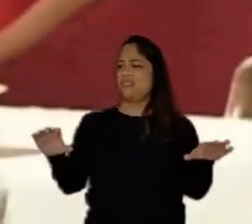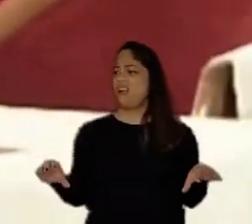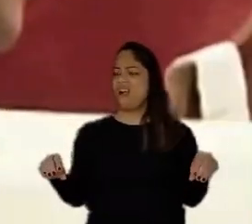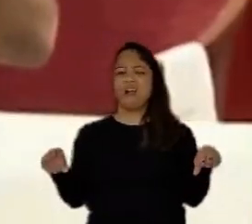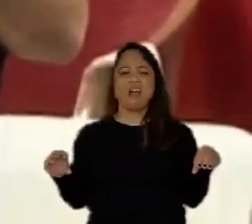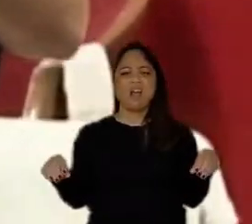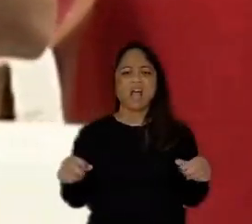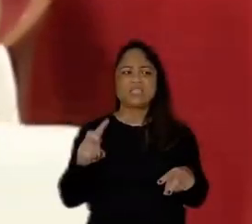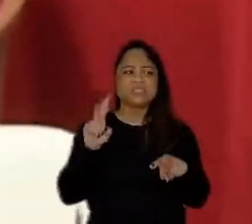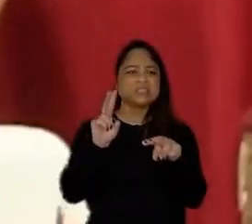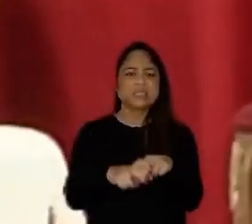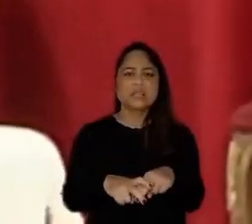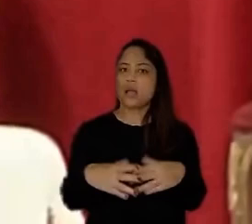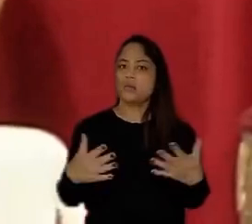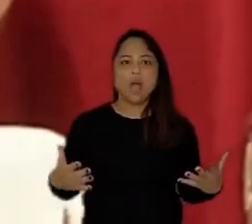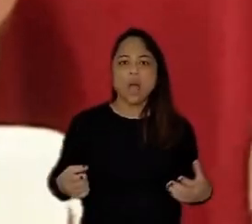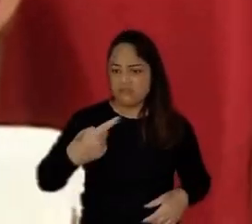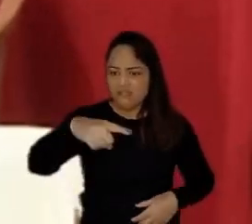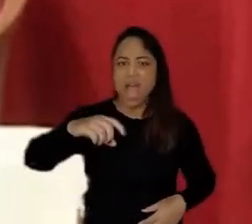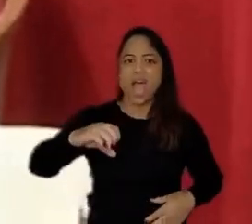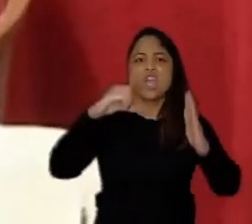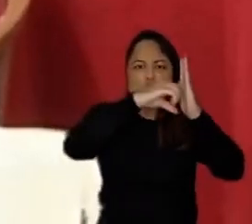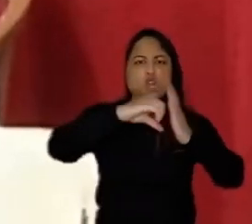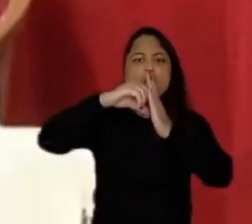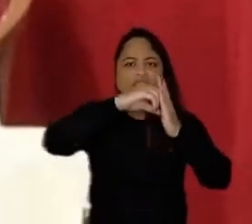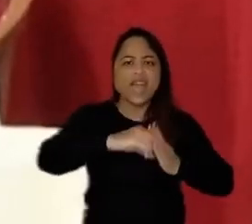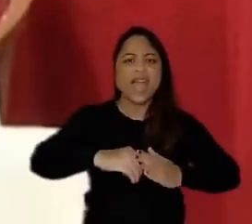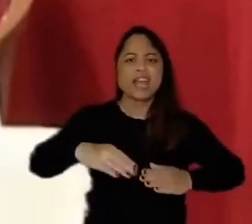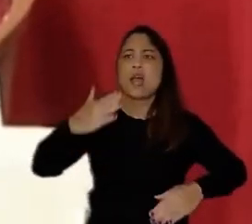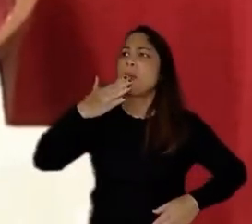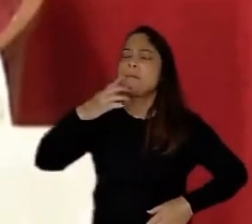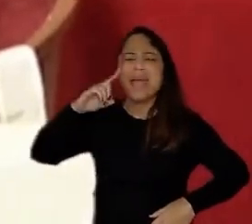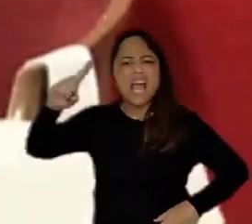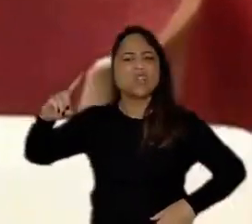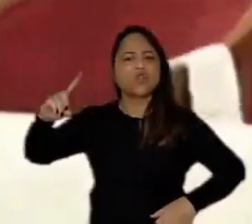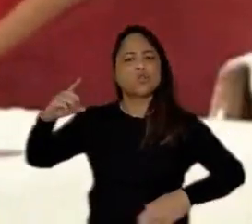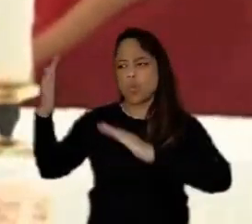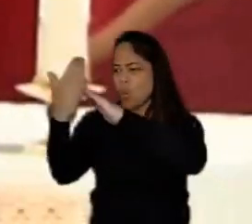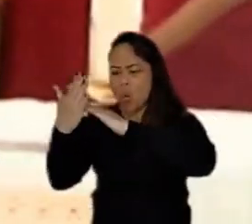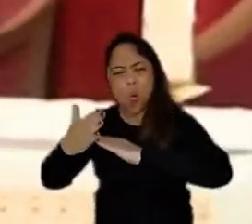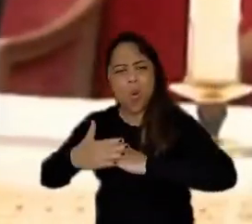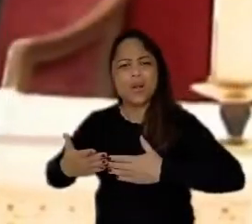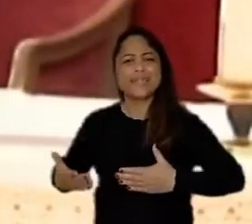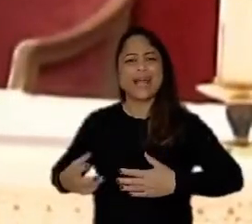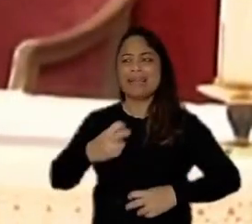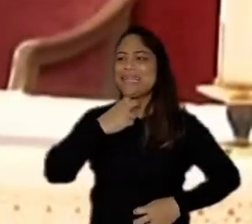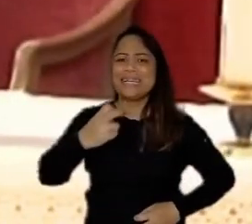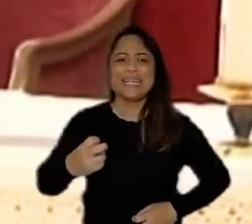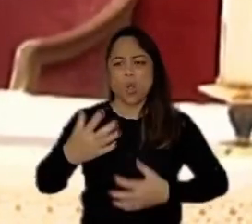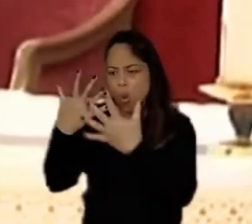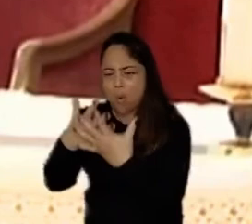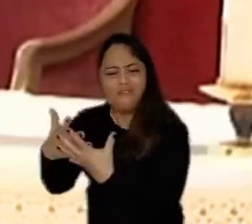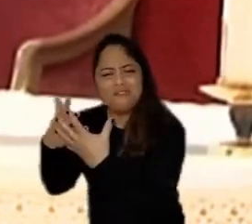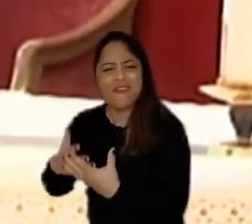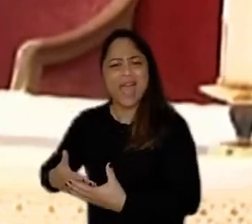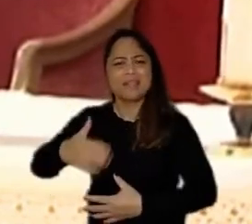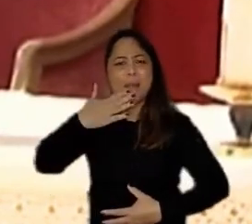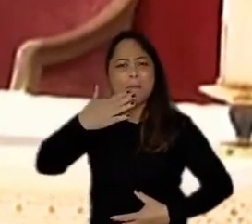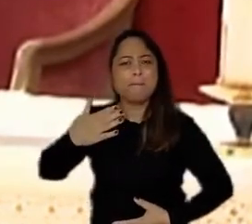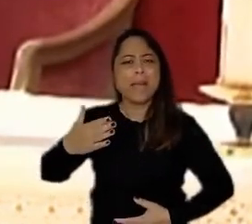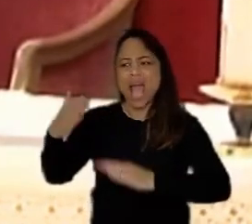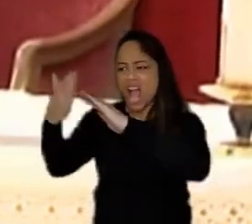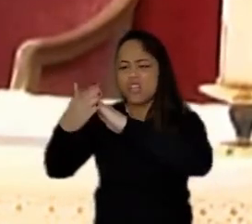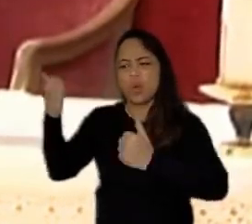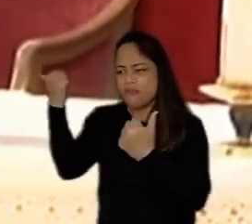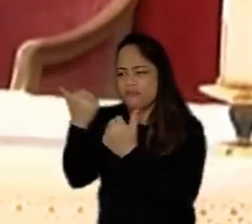começa a ler, vai para uma novena e peça ajuda, e grita, e confessa, e faz alguma coisa por alguém, sai de si, e